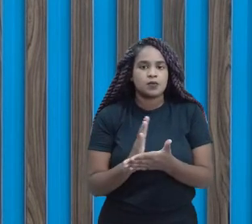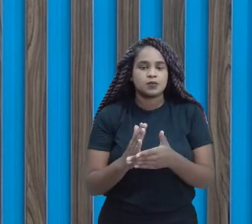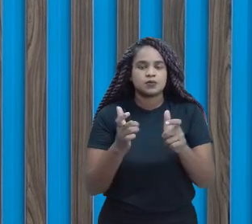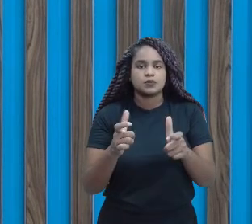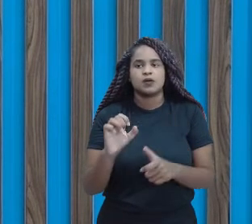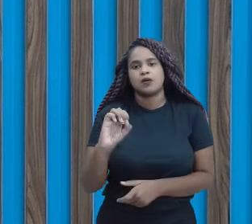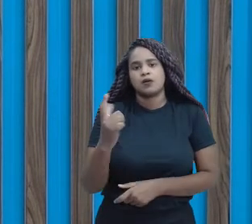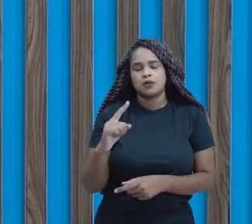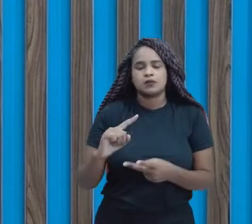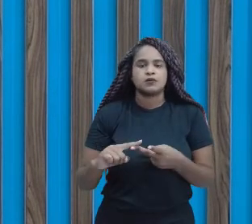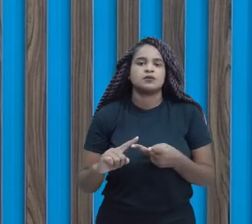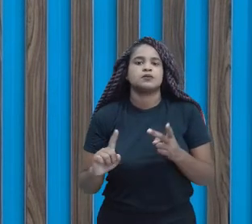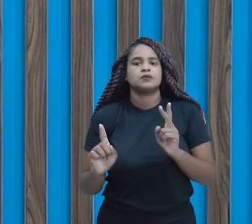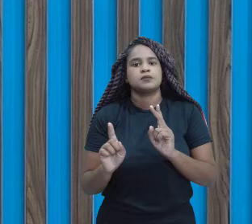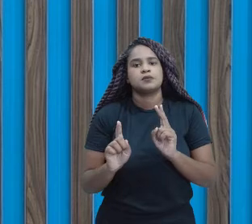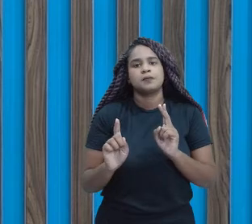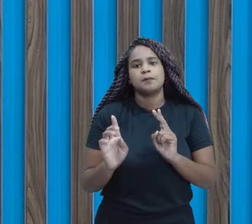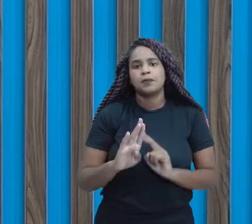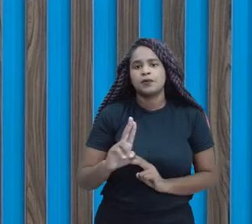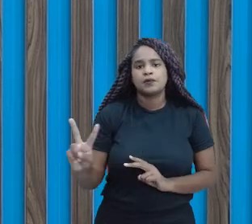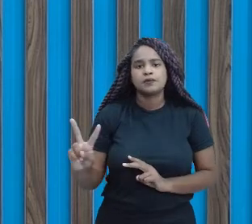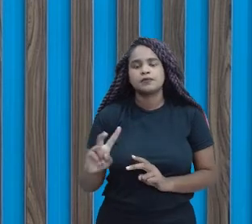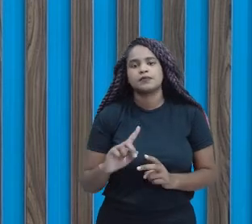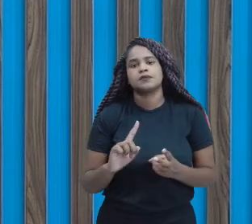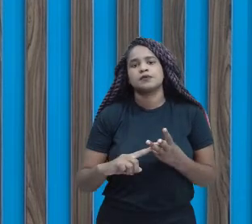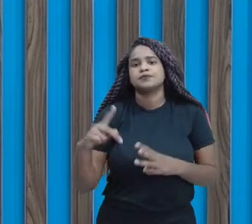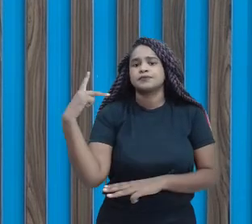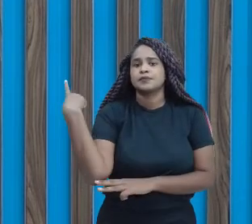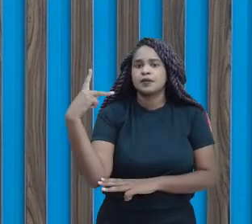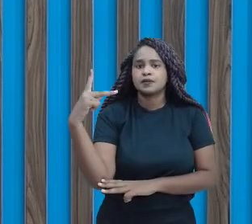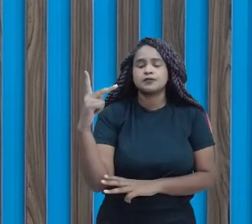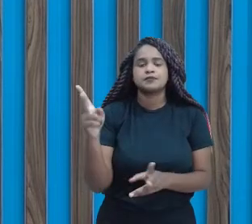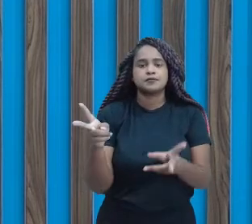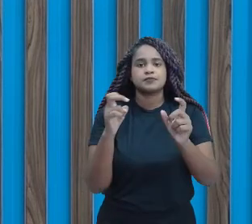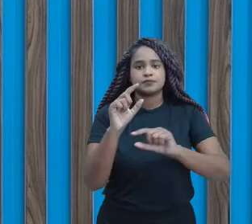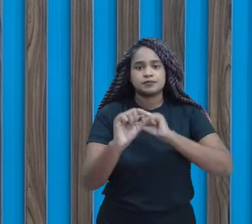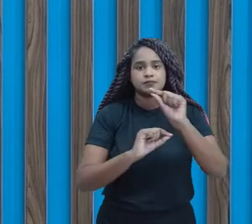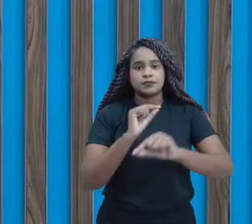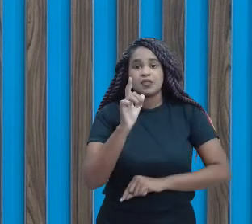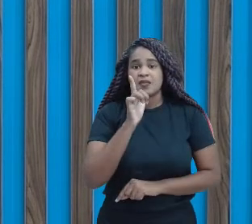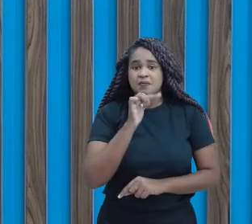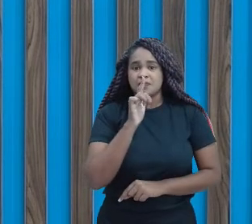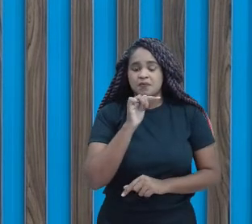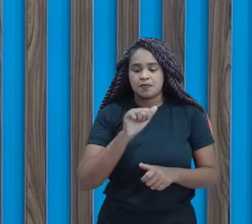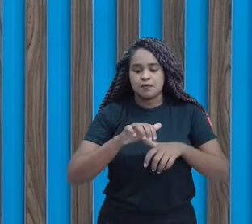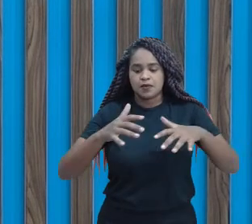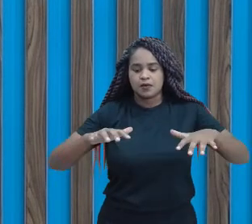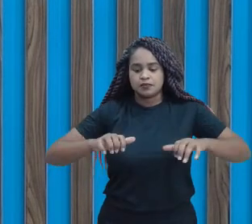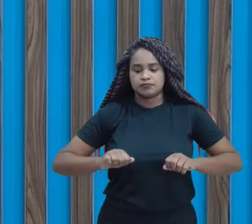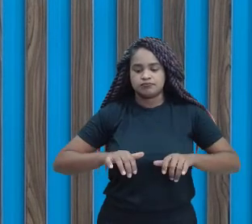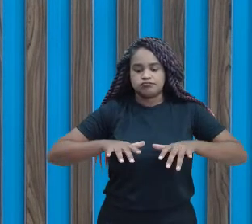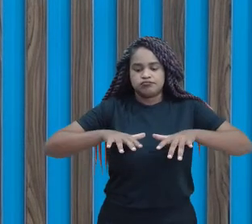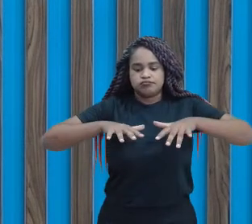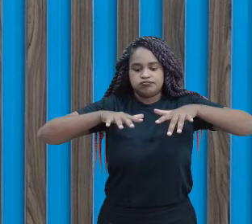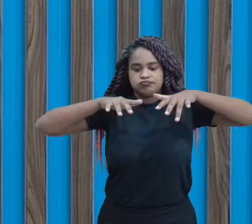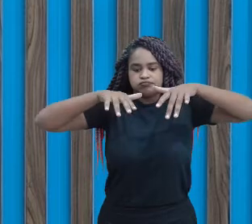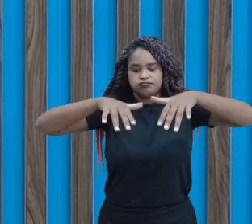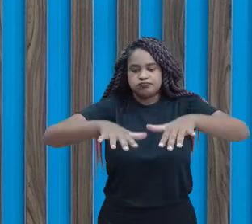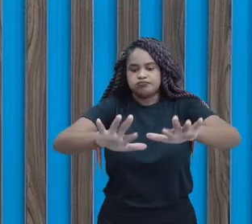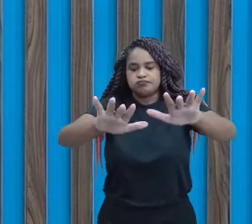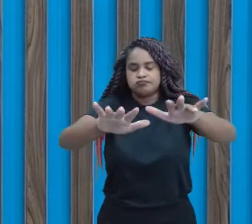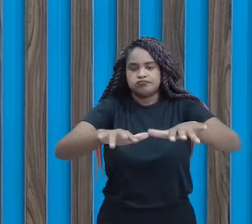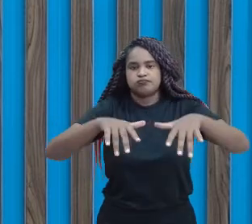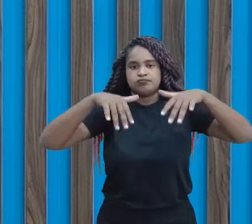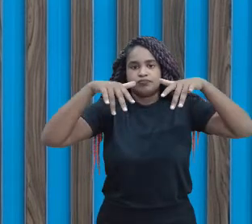Olinda, Paulista. São cidades que o mar está avançando e está, por exemplo, tem lugares que já destruiu